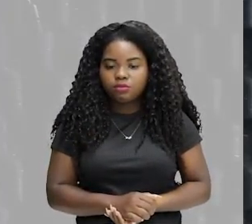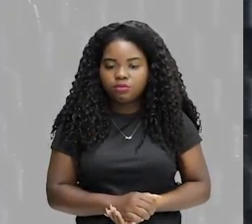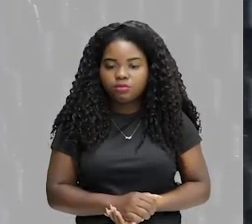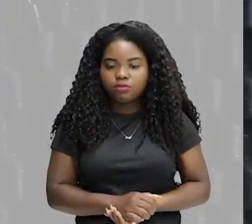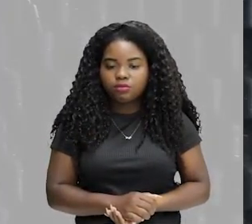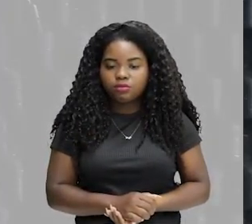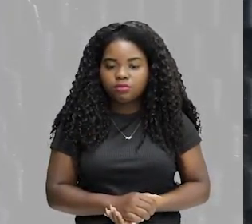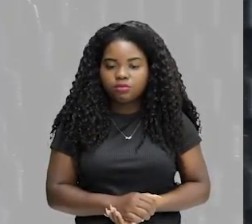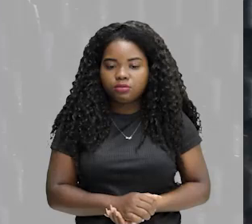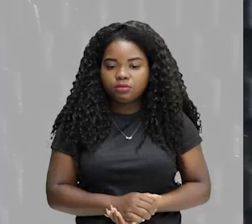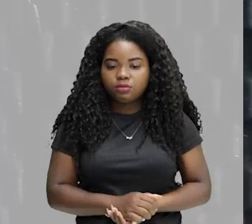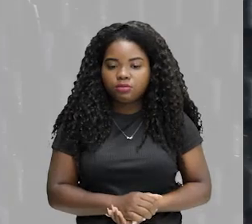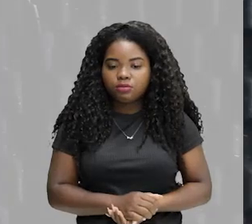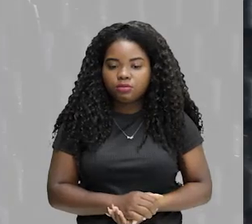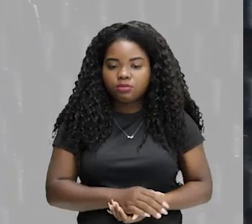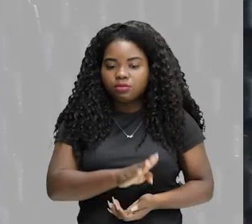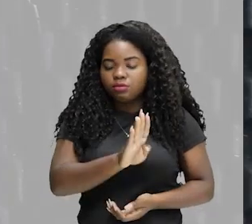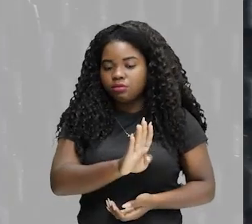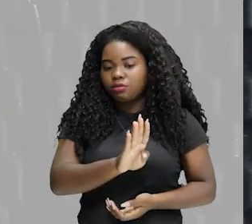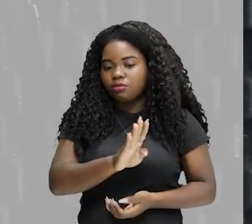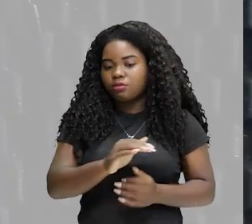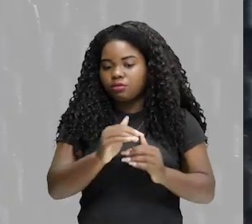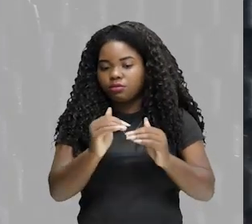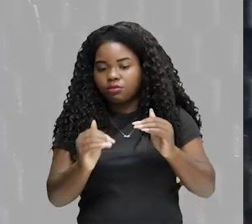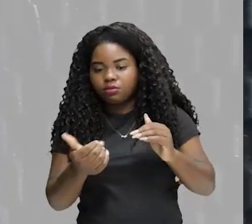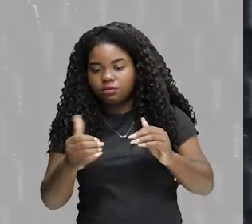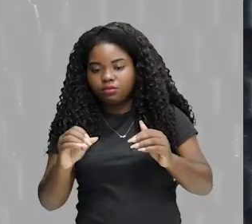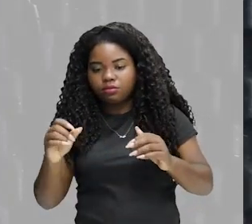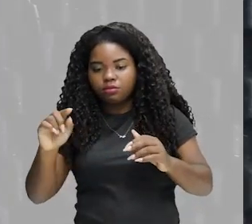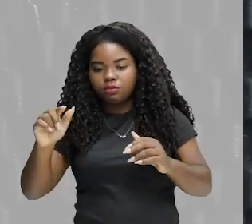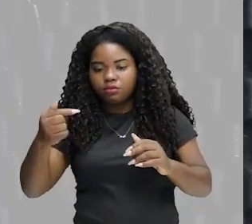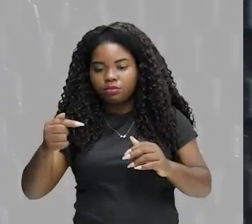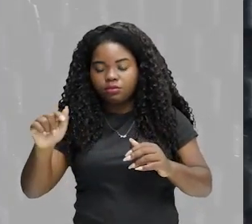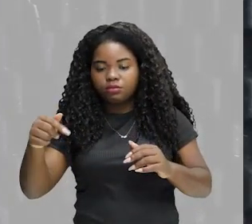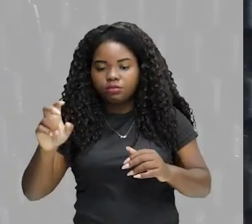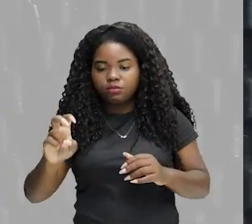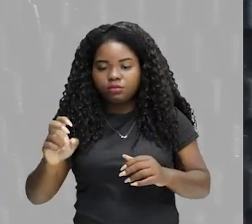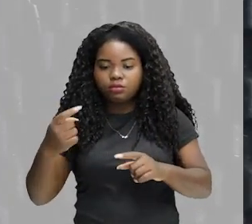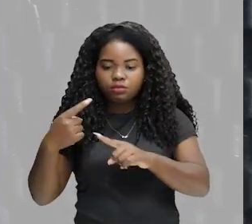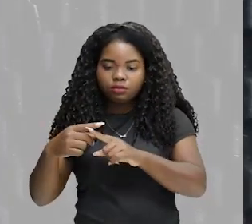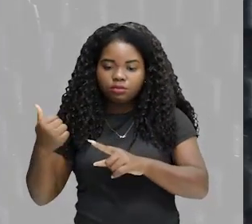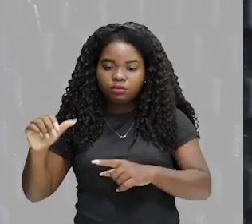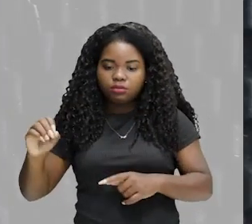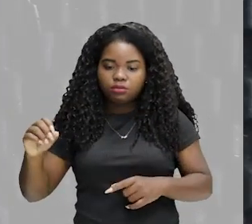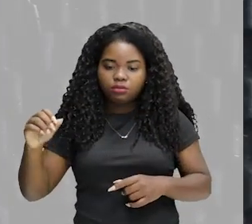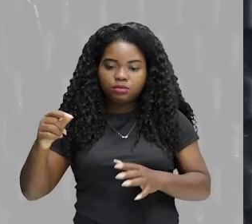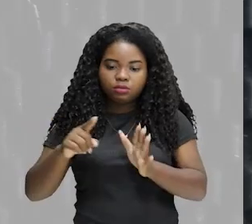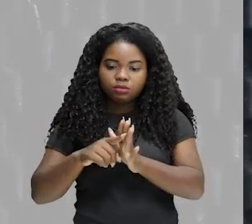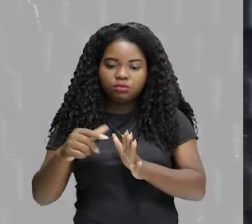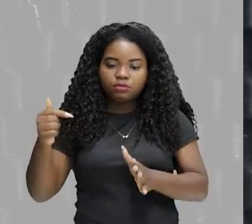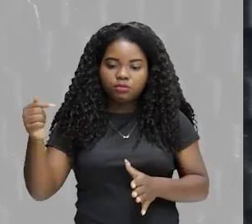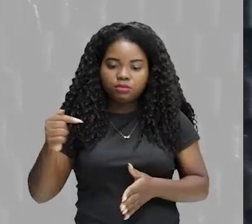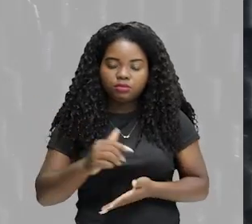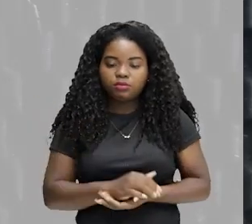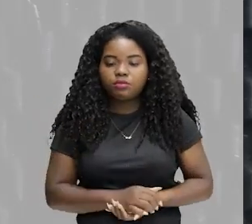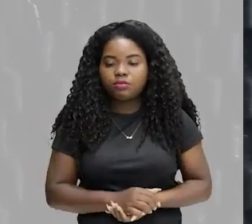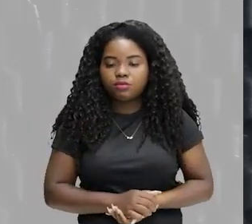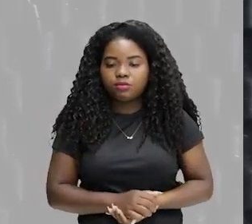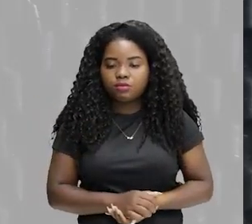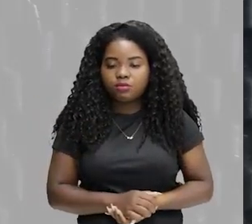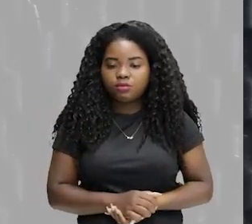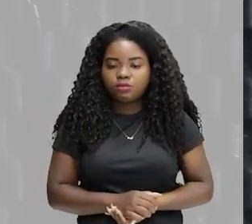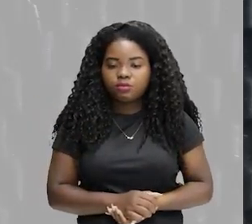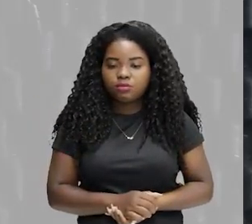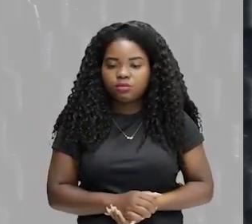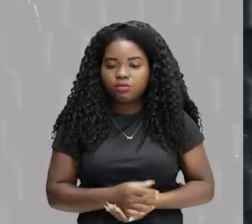x, então, eu vou ter b menor que 10 elevado a 7,5 vezes 10 elevado a menos 7.